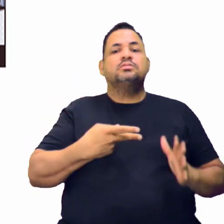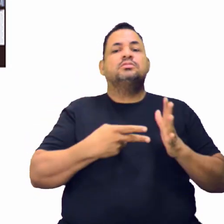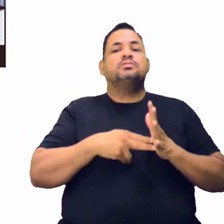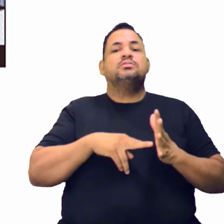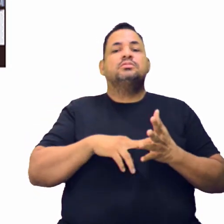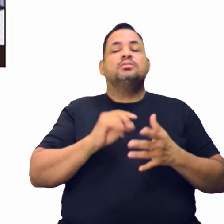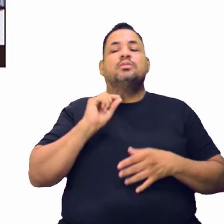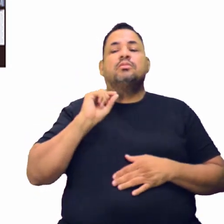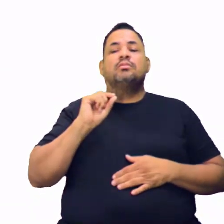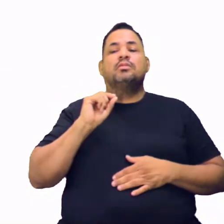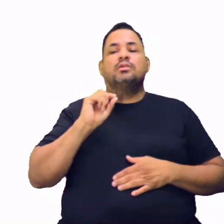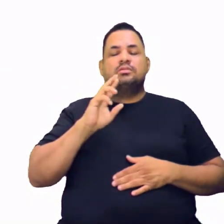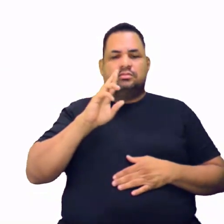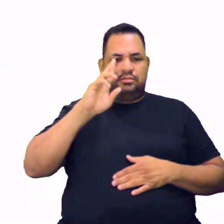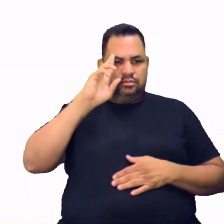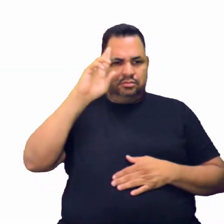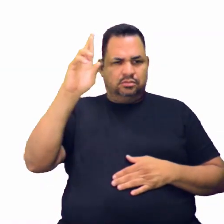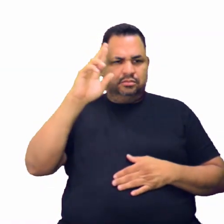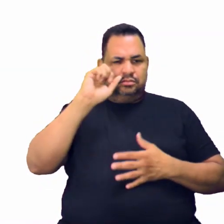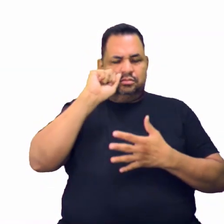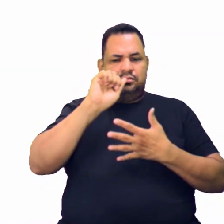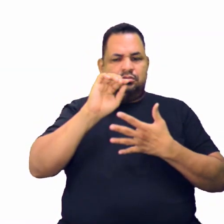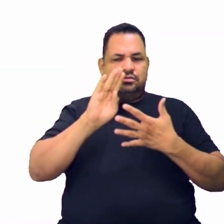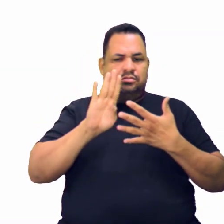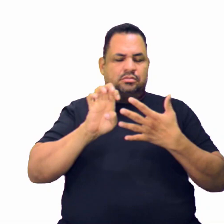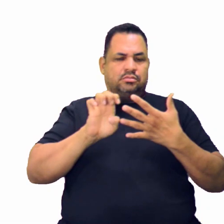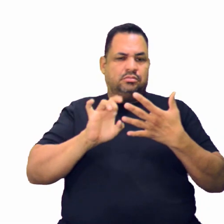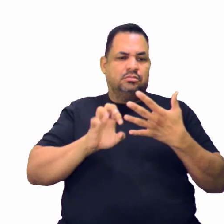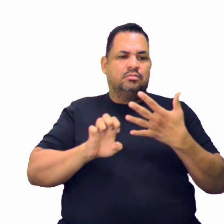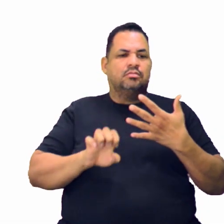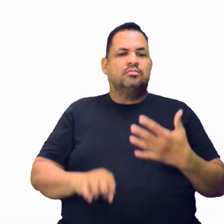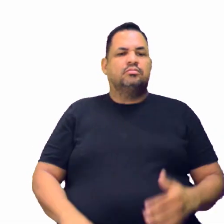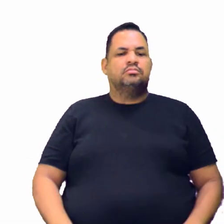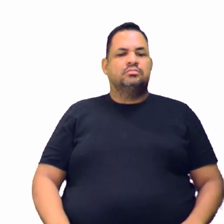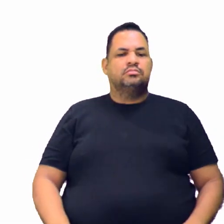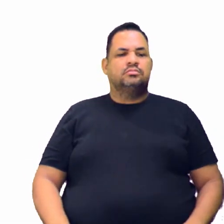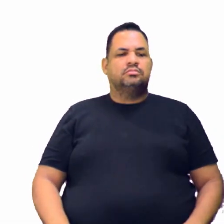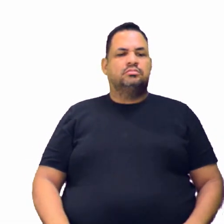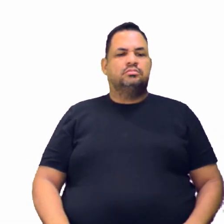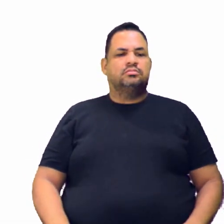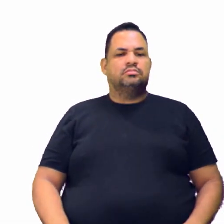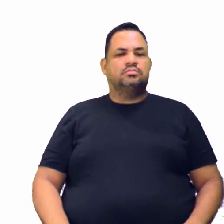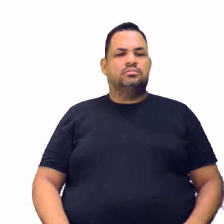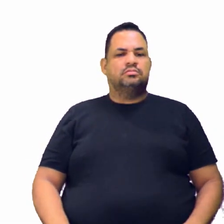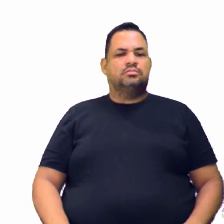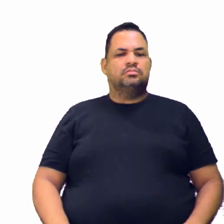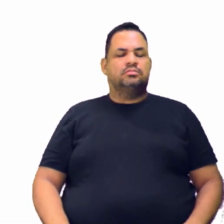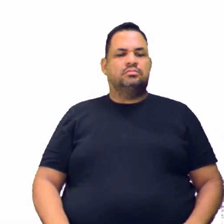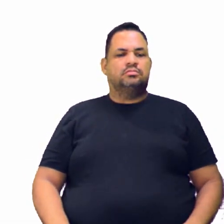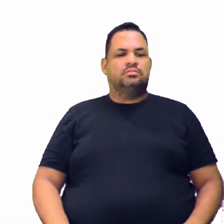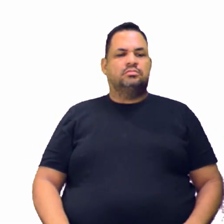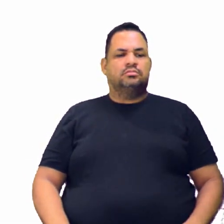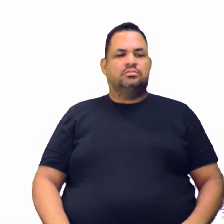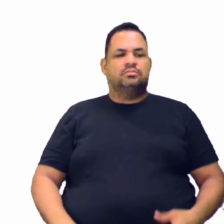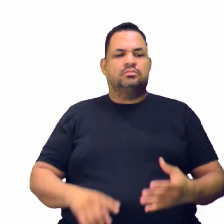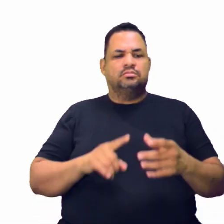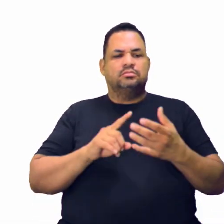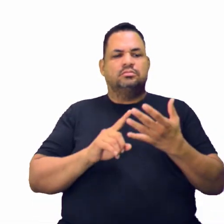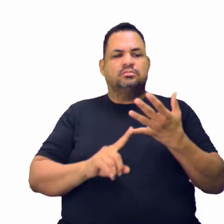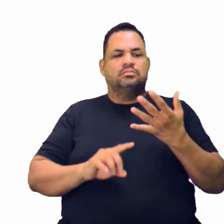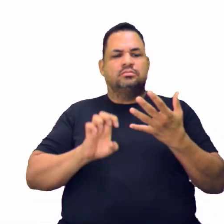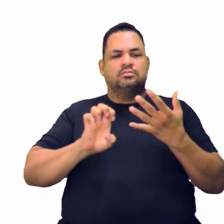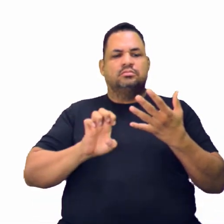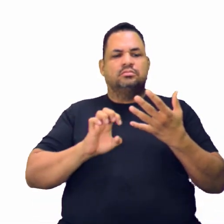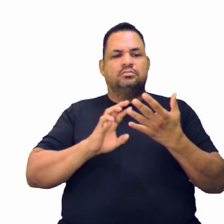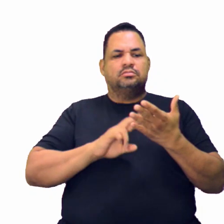que, Senhor? A, B, C, D ou E? Nós temos aqui o gabarito letra E, que